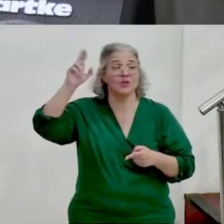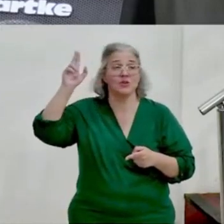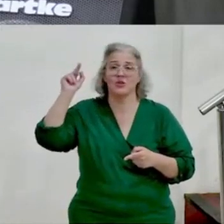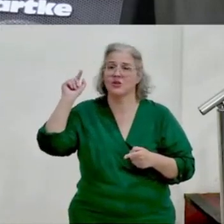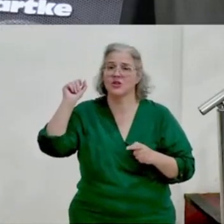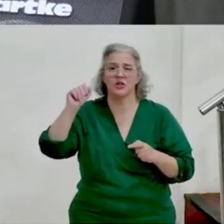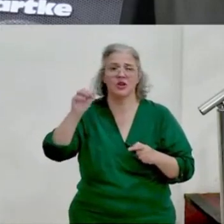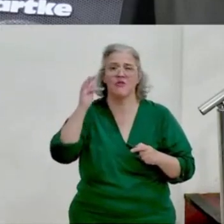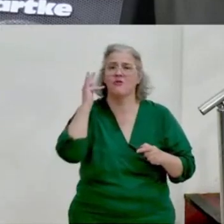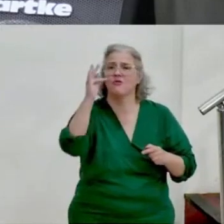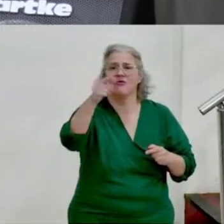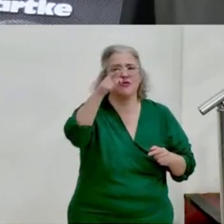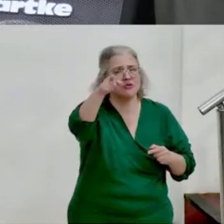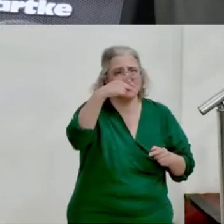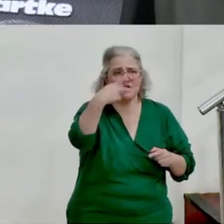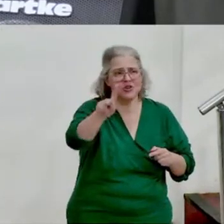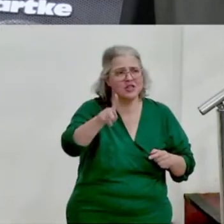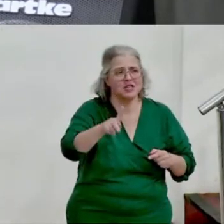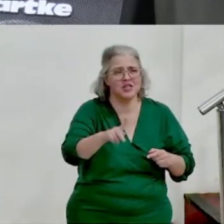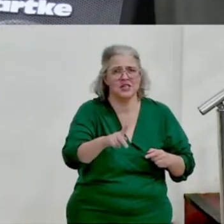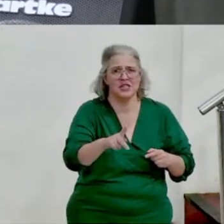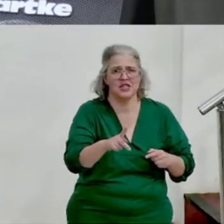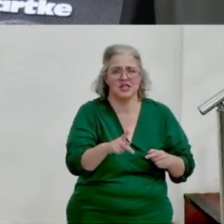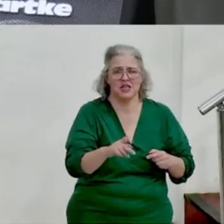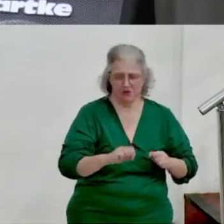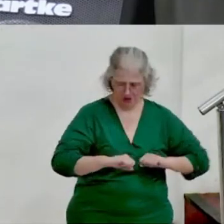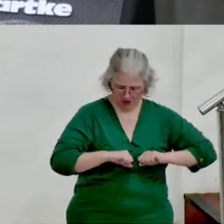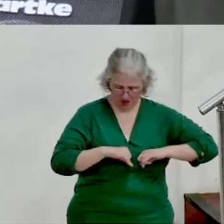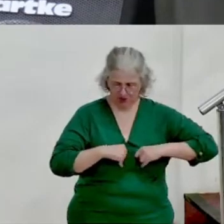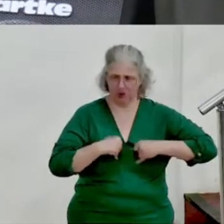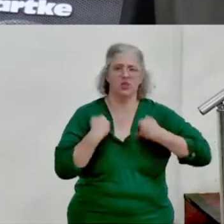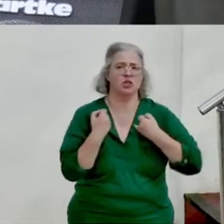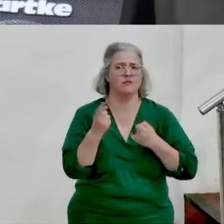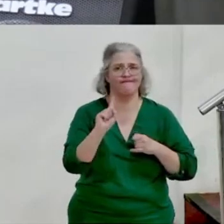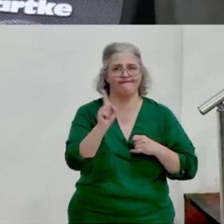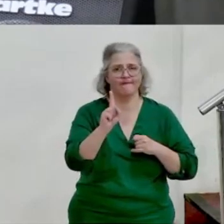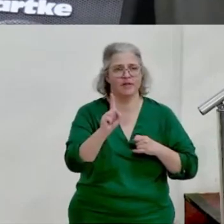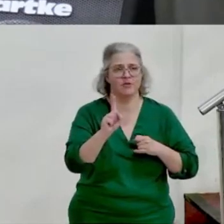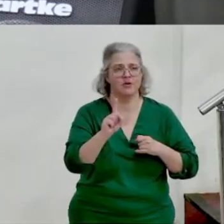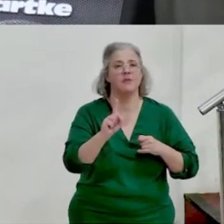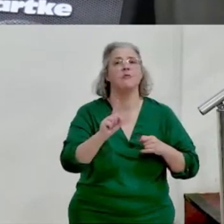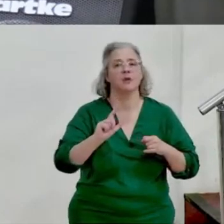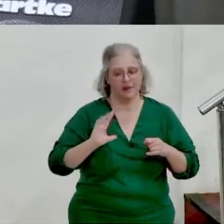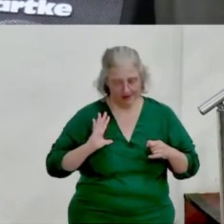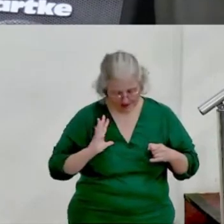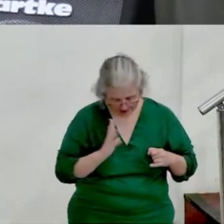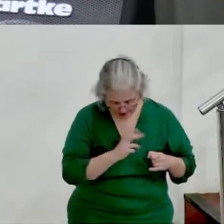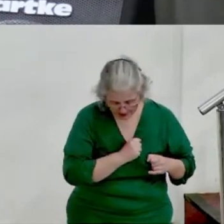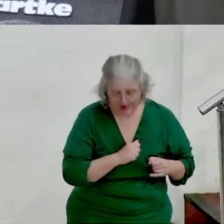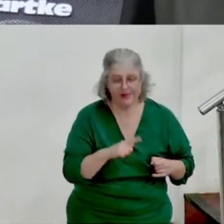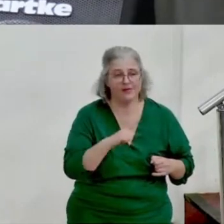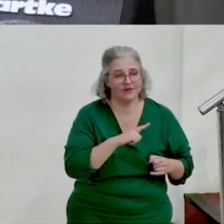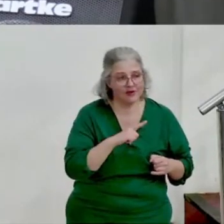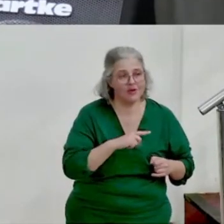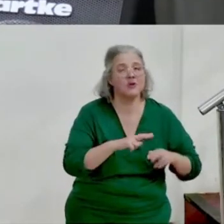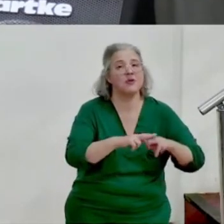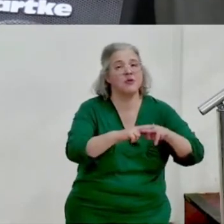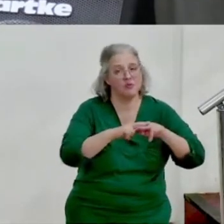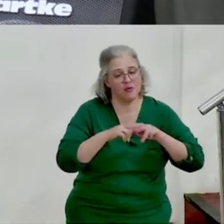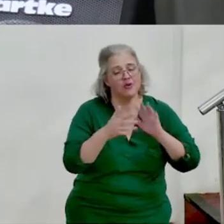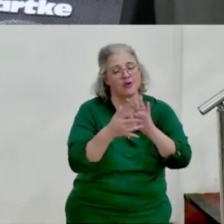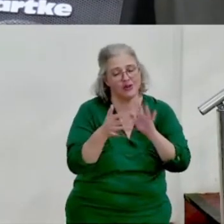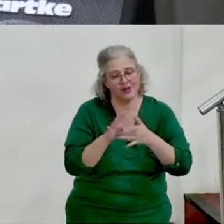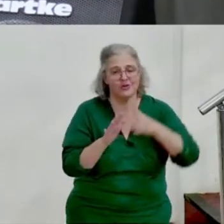destinou para a ira, mas para alcançar a salvação mediante nosso Senhor